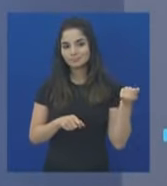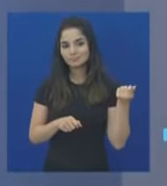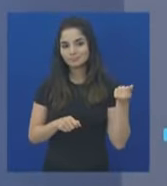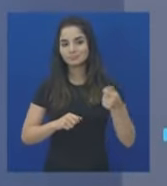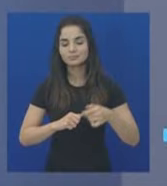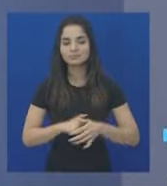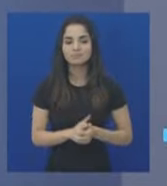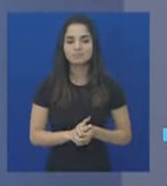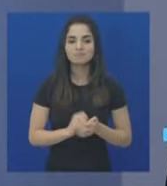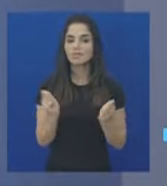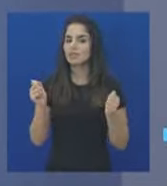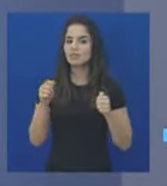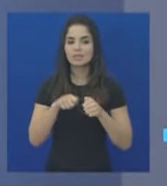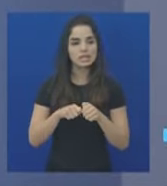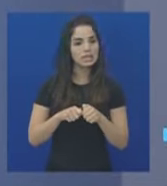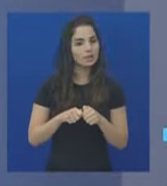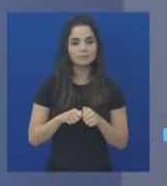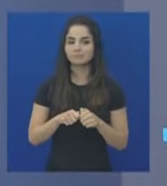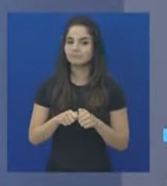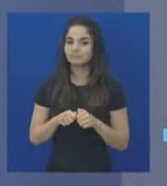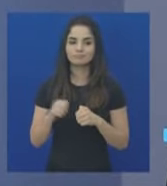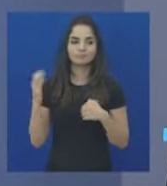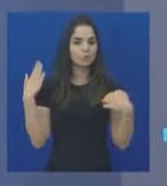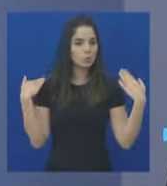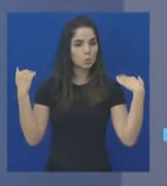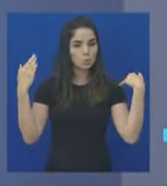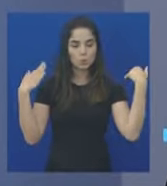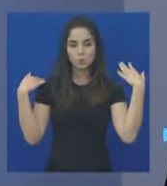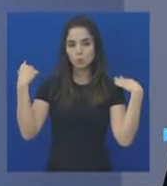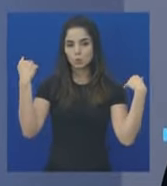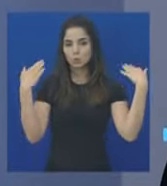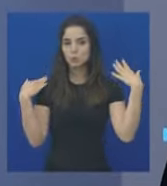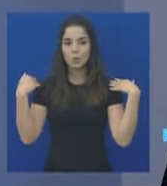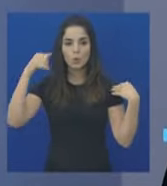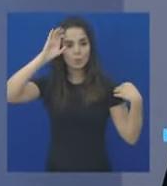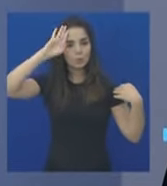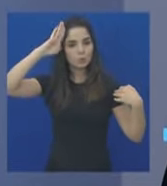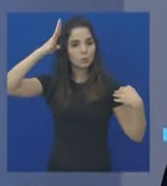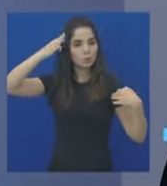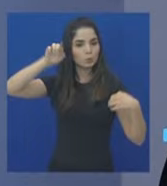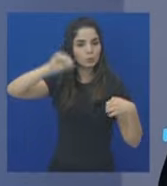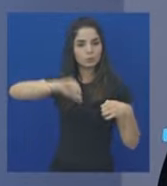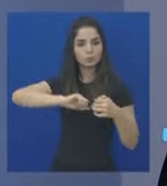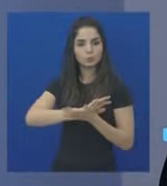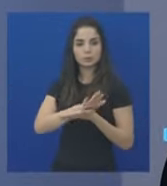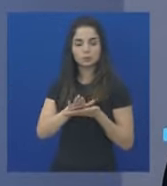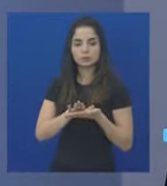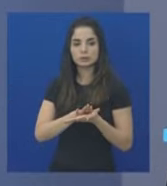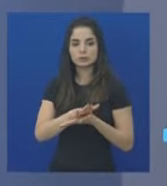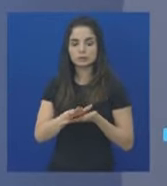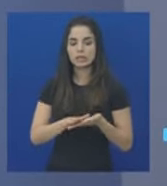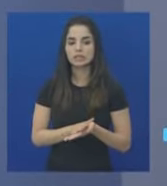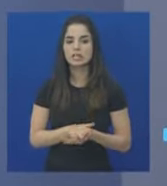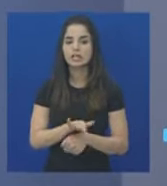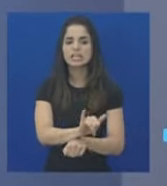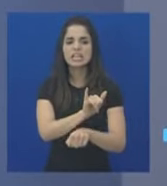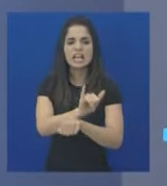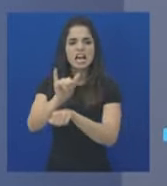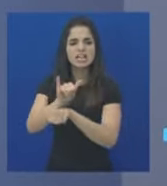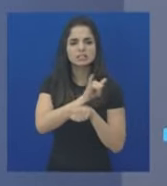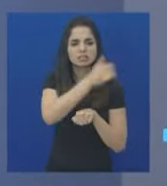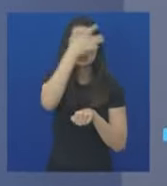Ele não fez porque o turismo nunca foi prioridade no seu governo. Enganou a todos,